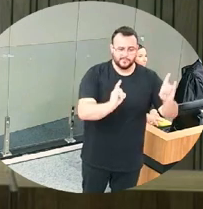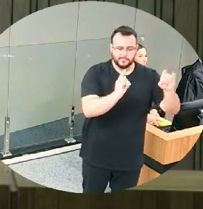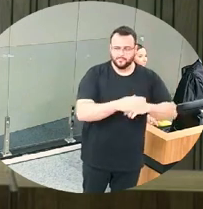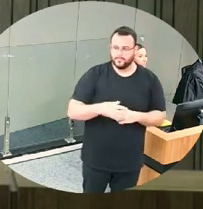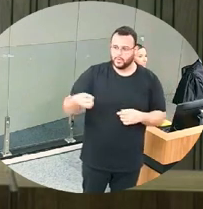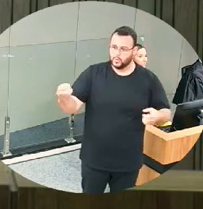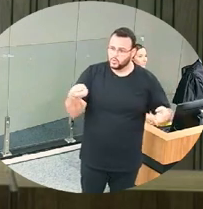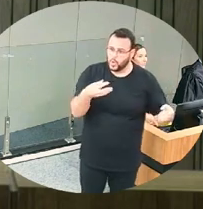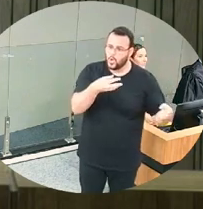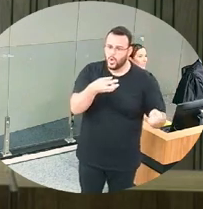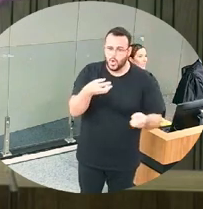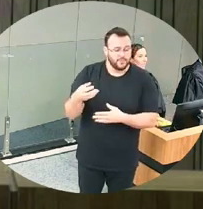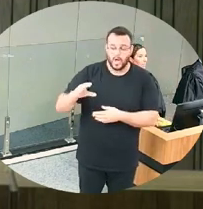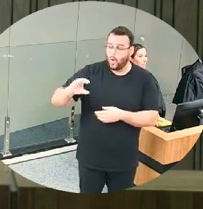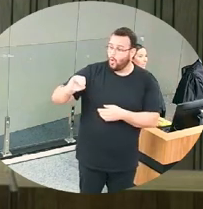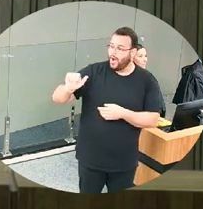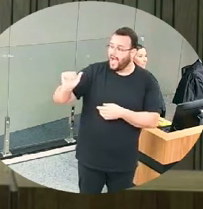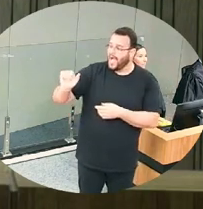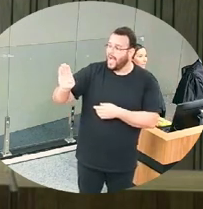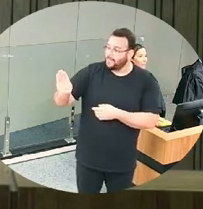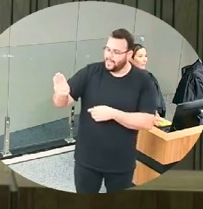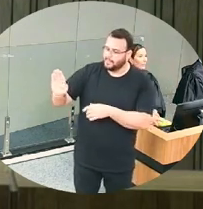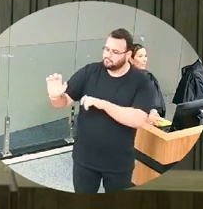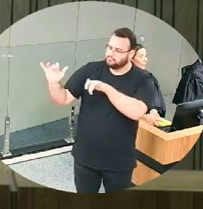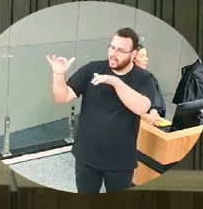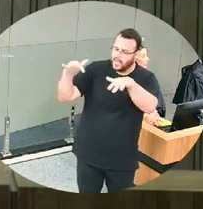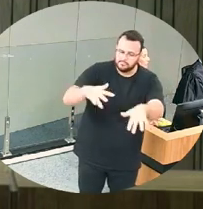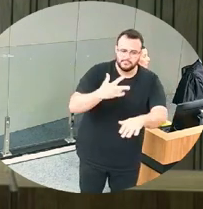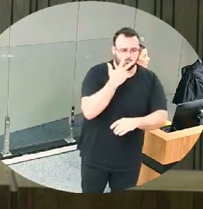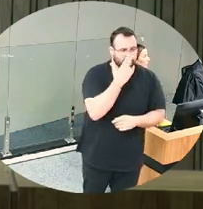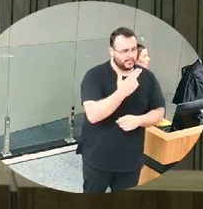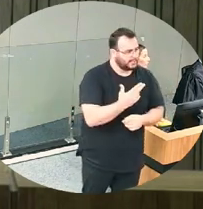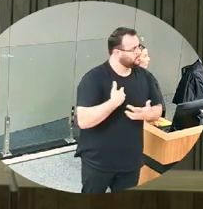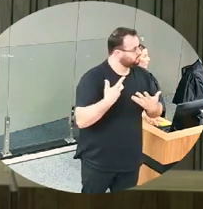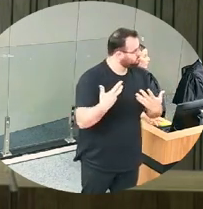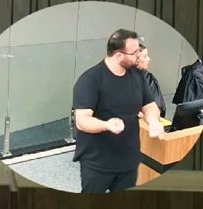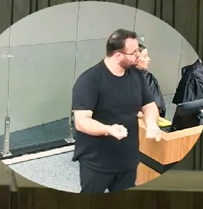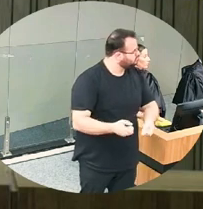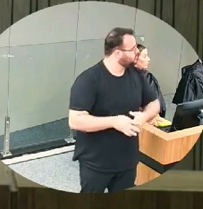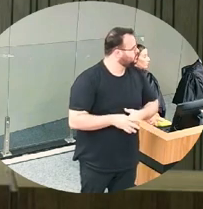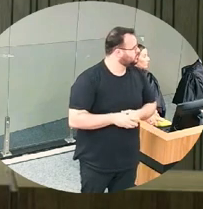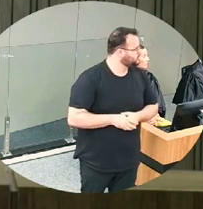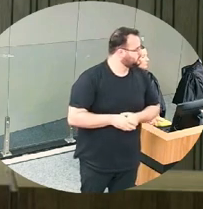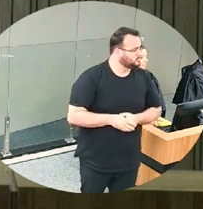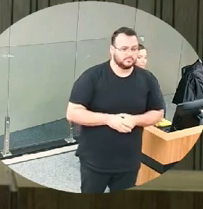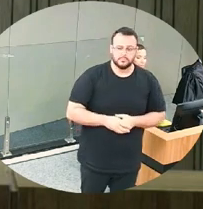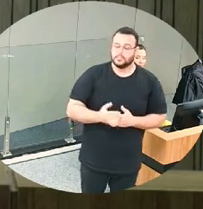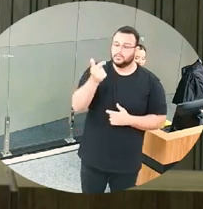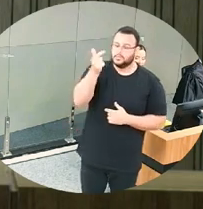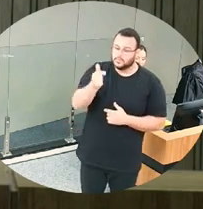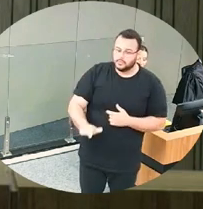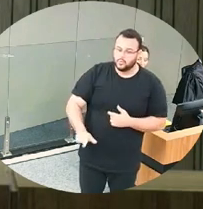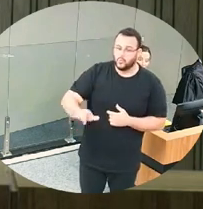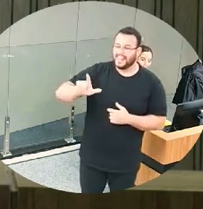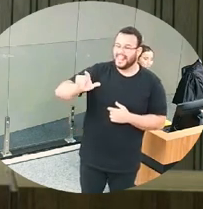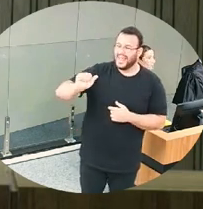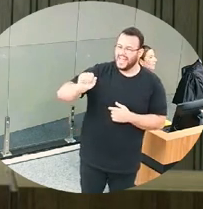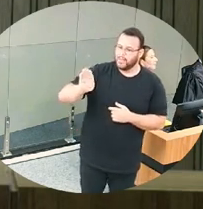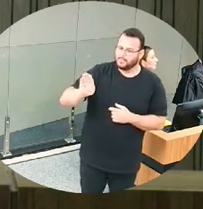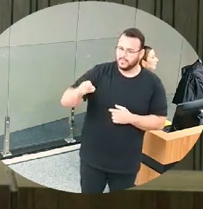instalações para e parece que contentaram a advocacia eh reativamos o labin